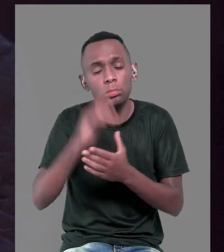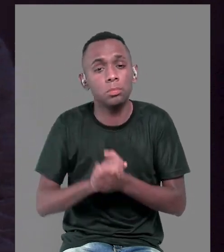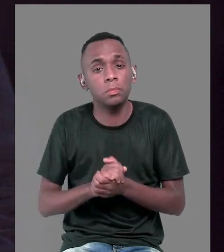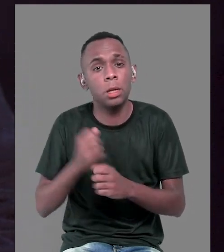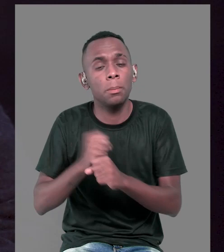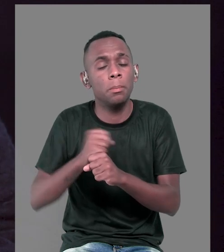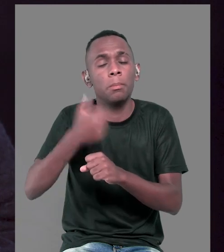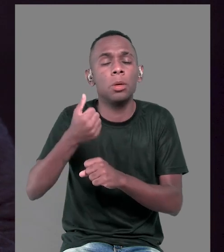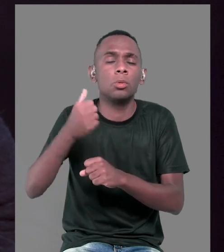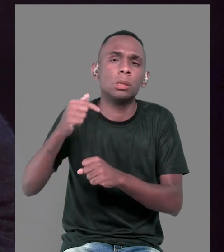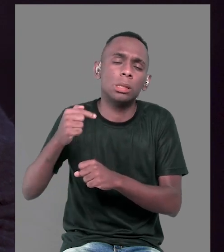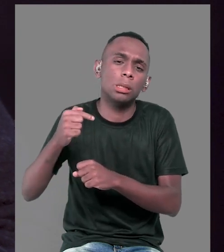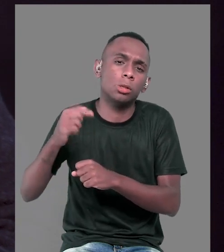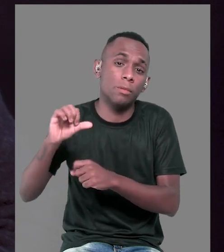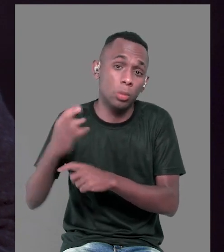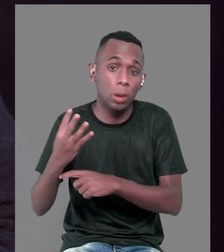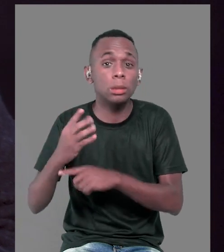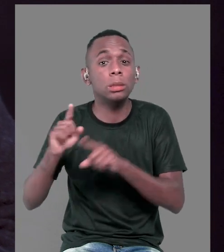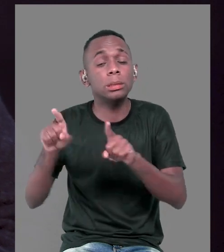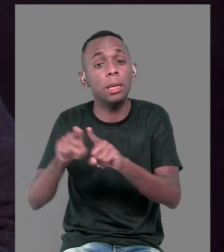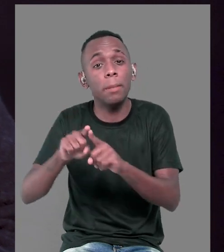1794, e vai cortar o pescoço